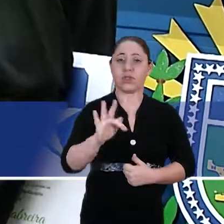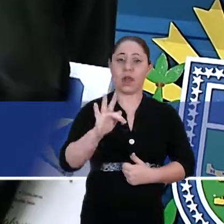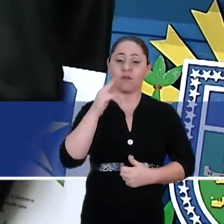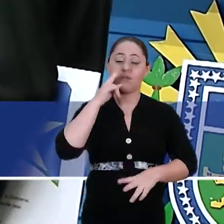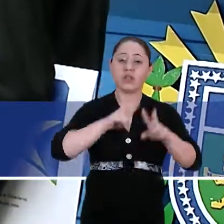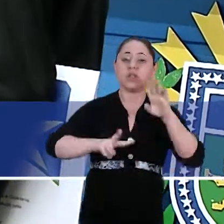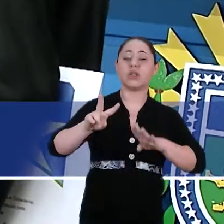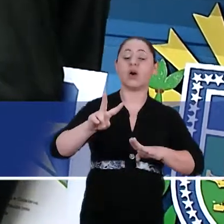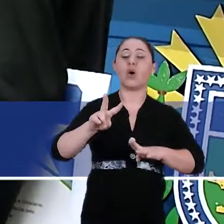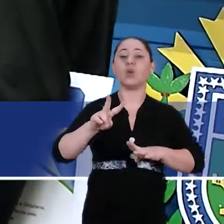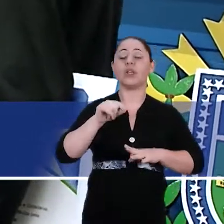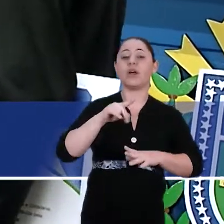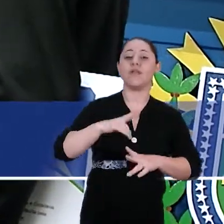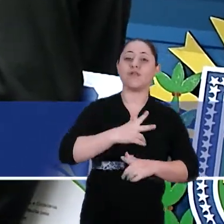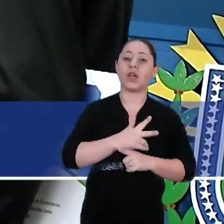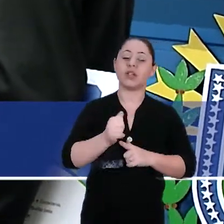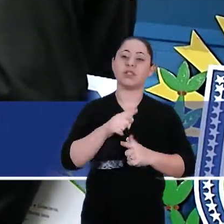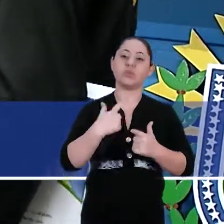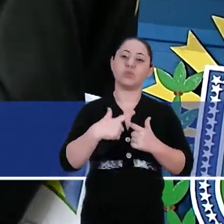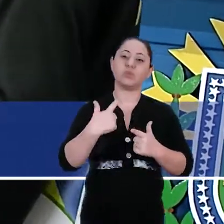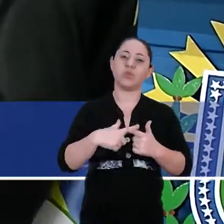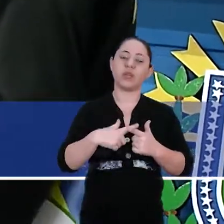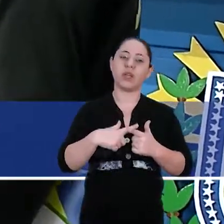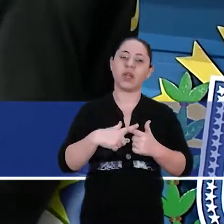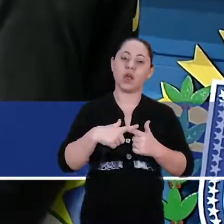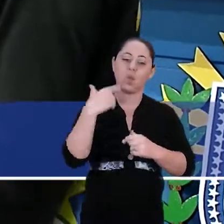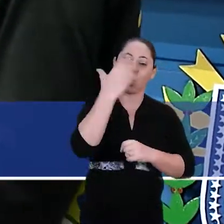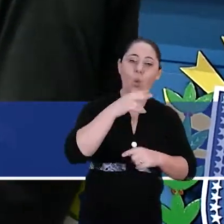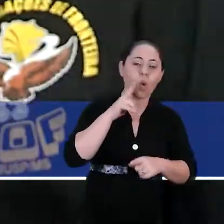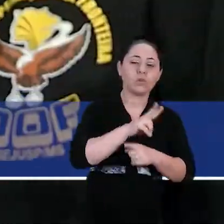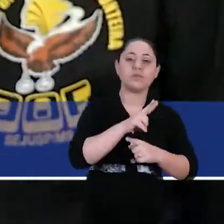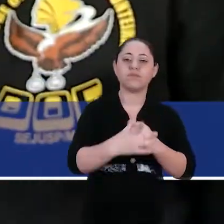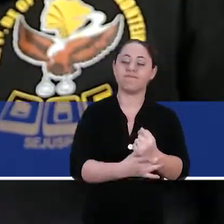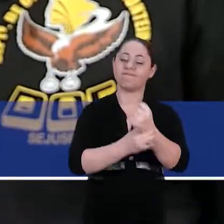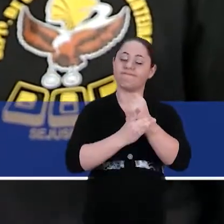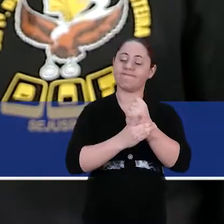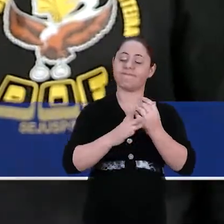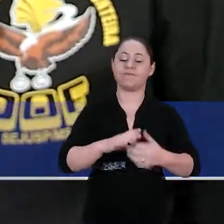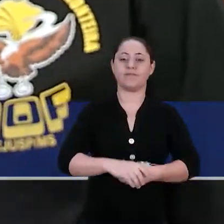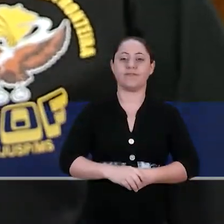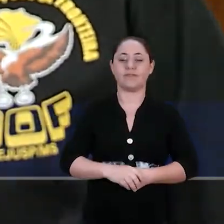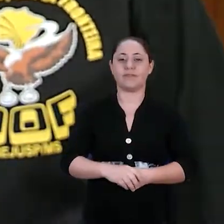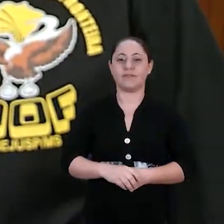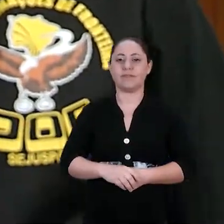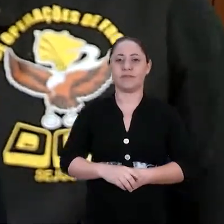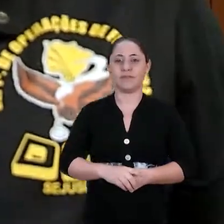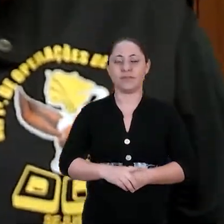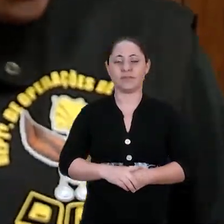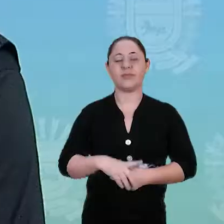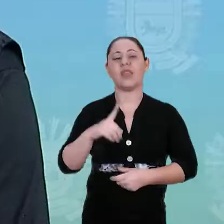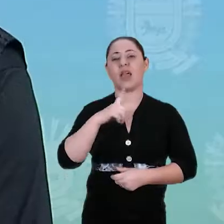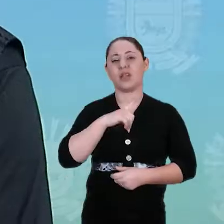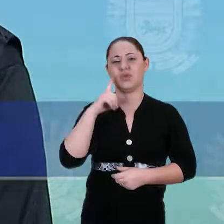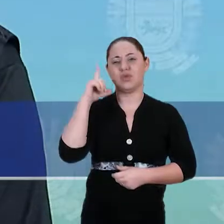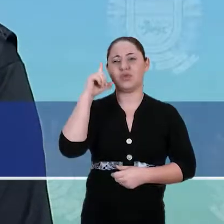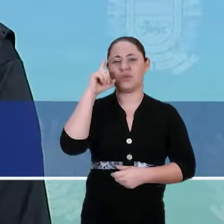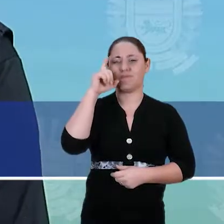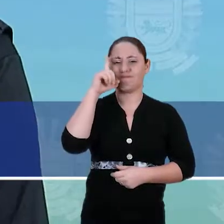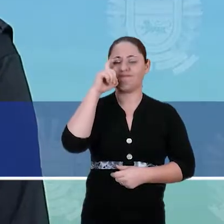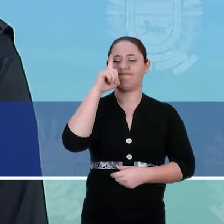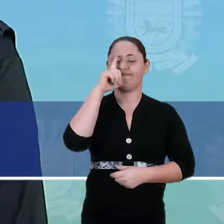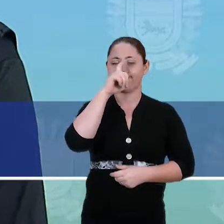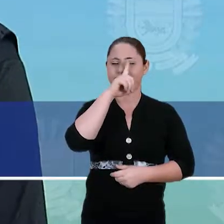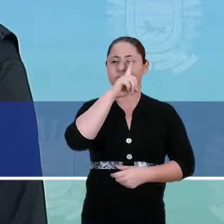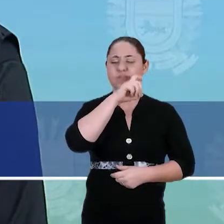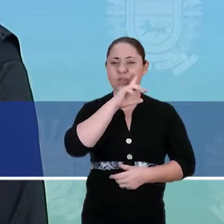que, na visão do sargento, são superadas em prol da garantia de segurança nessas regiões. A gente passa por muitas dificuldades,